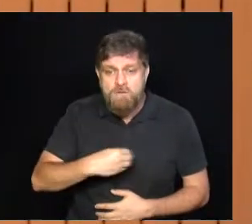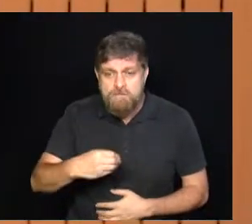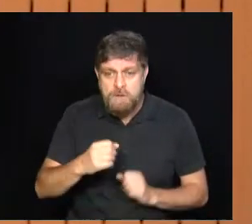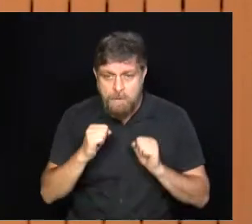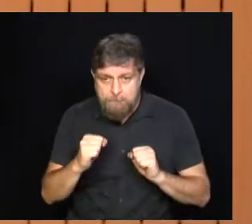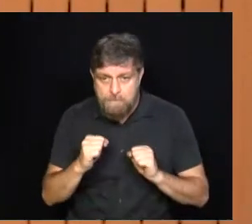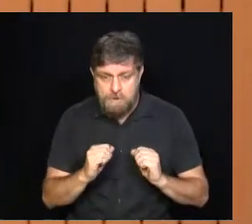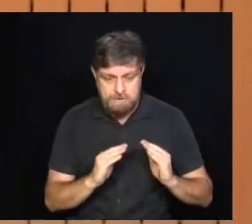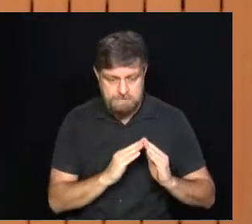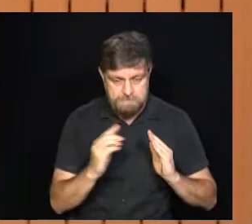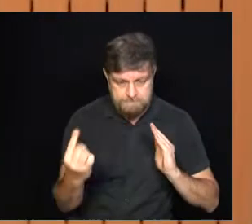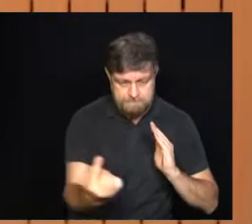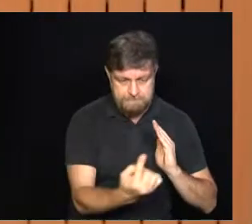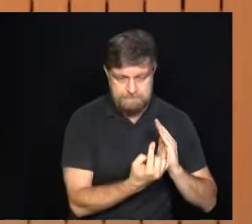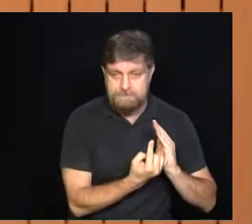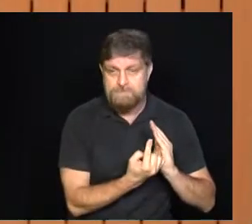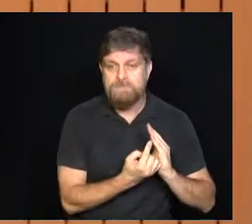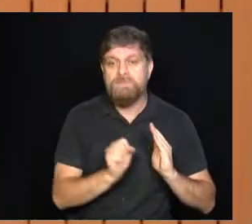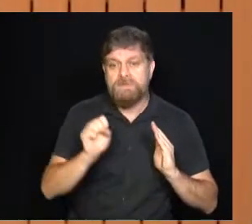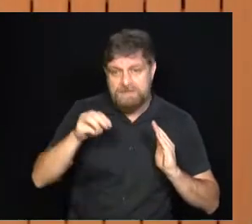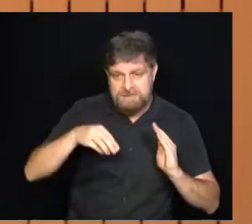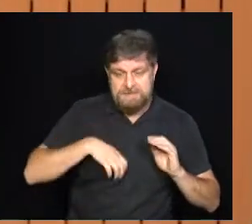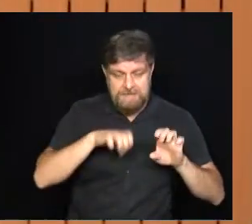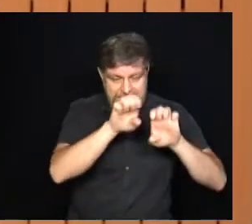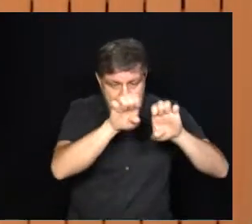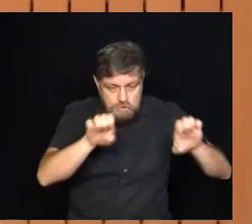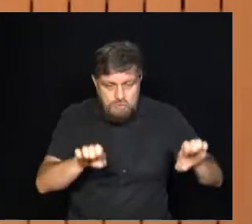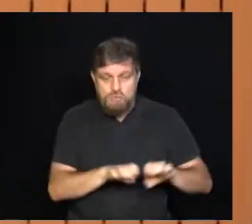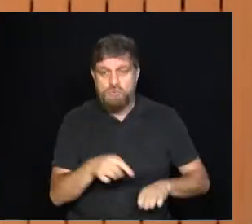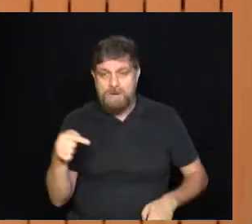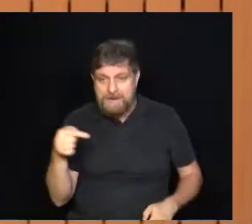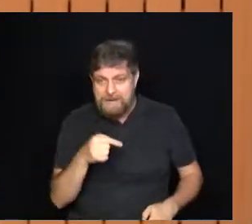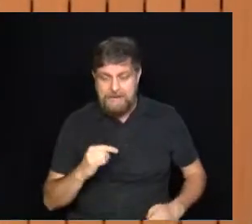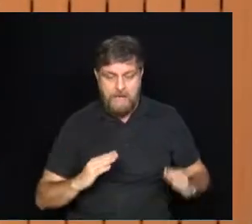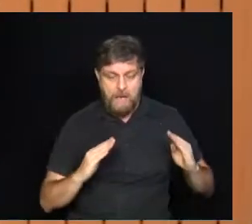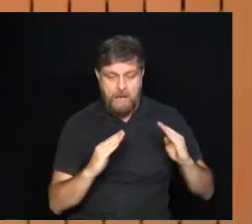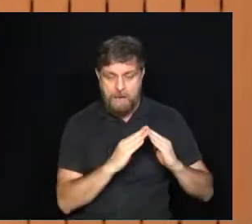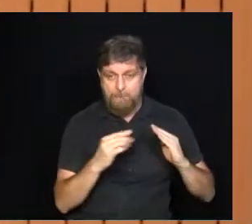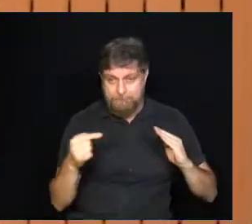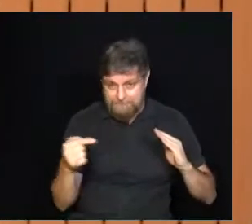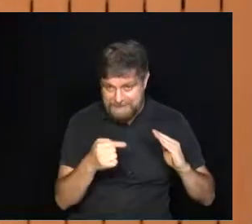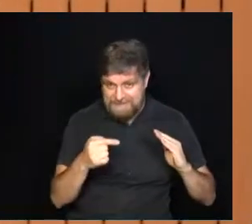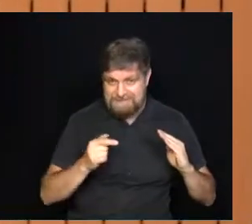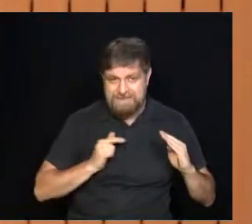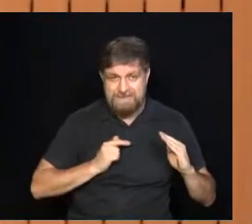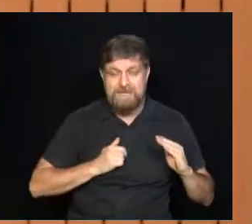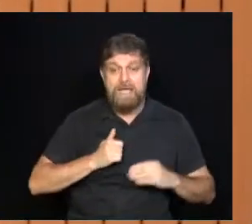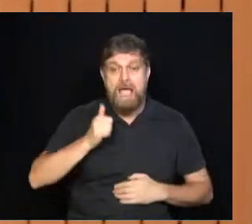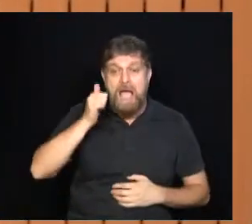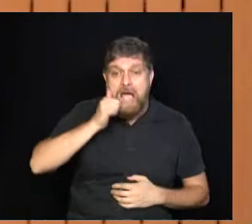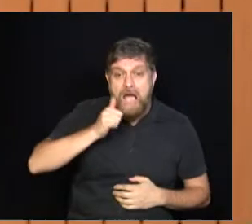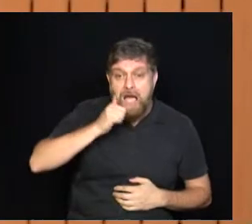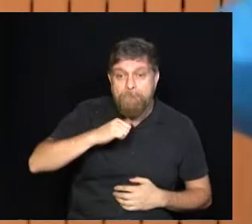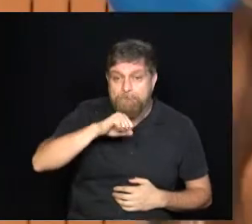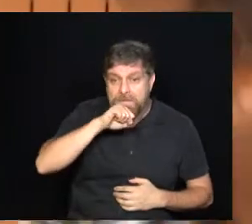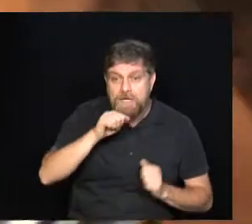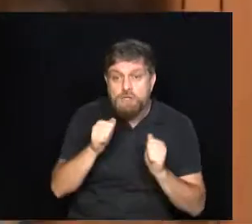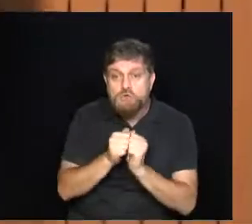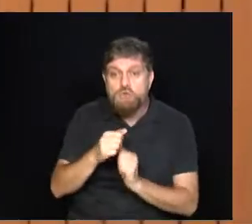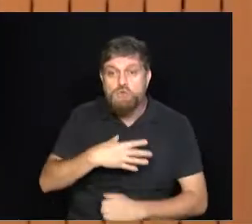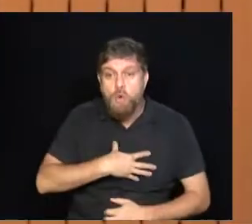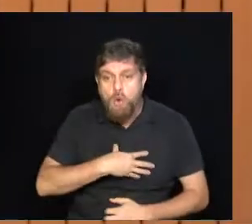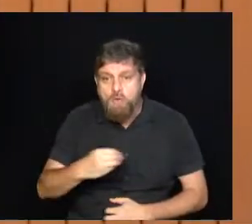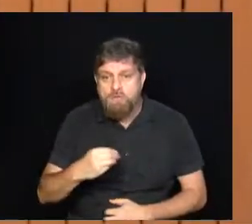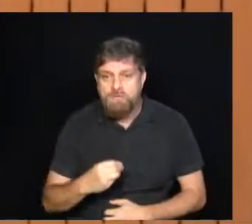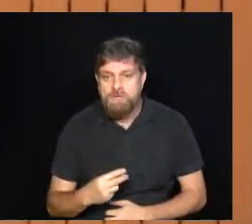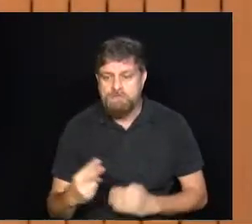ser abrigada? Sim, nós temos uma estrutura. O abrigo SARAEM é uma casa em que acolhe tanto a mulher quanto os seus filhos e